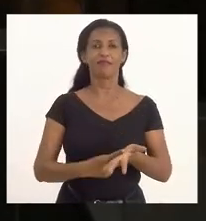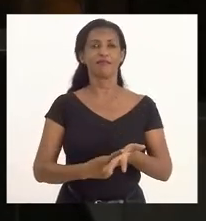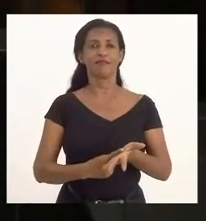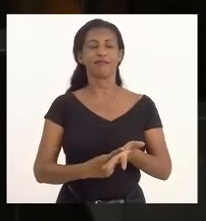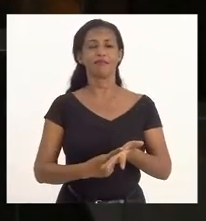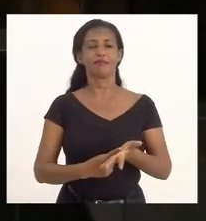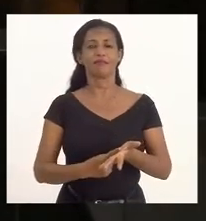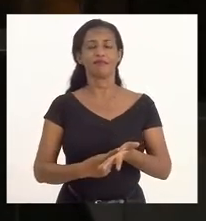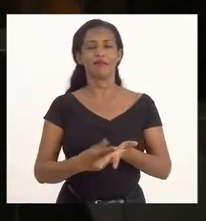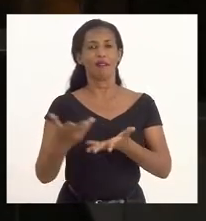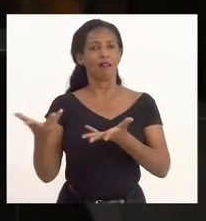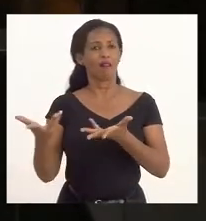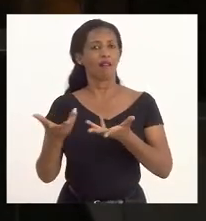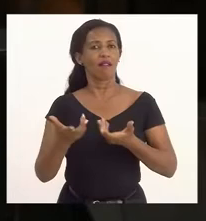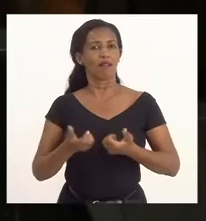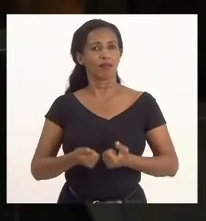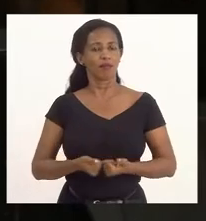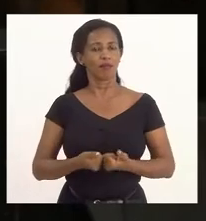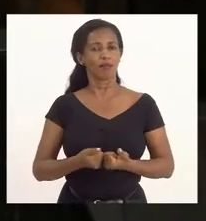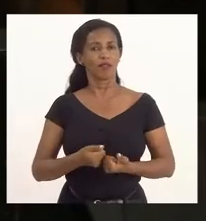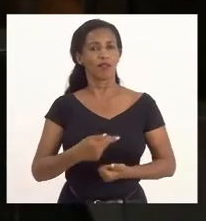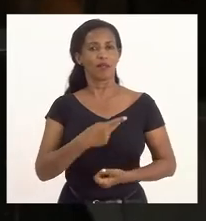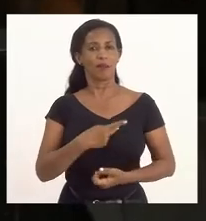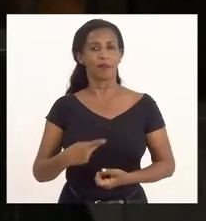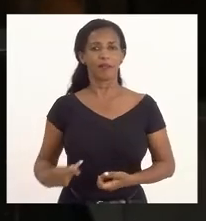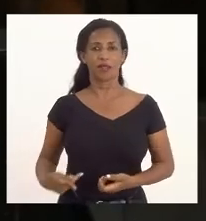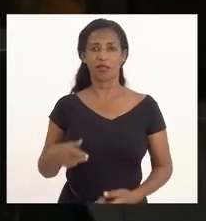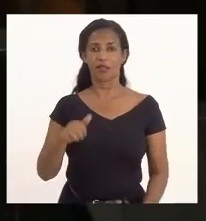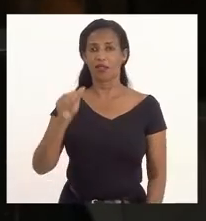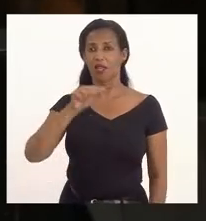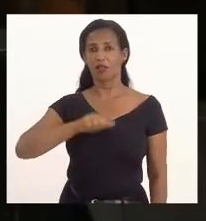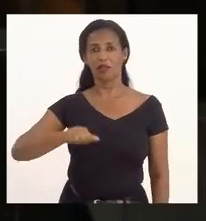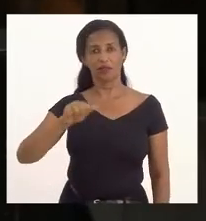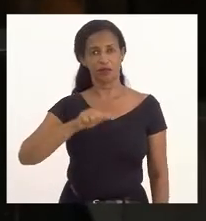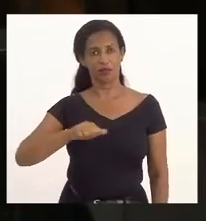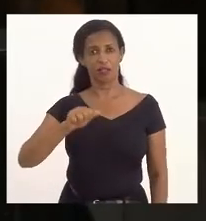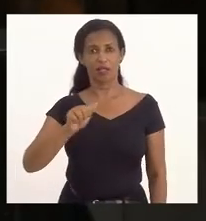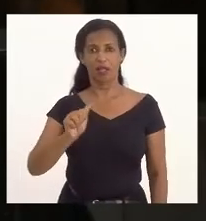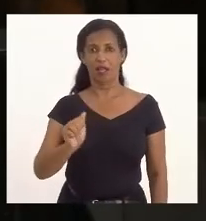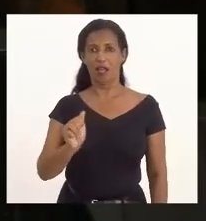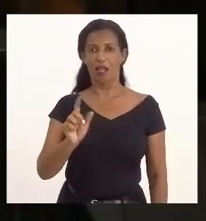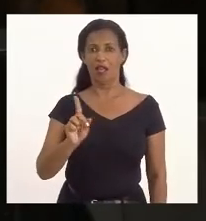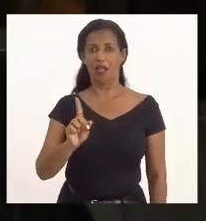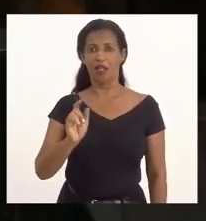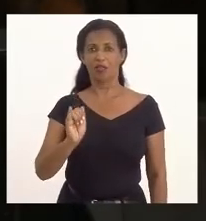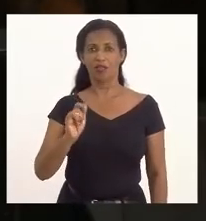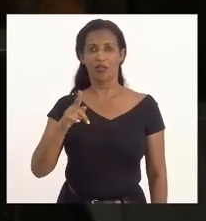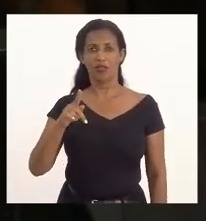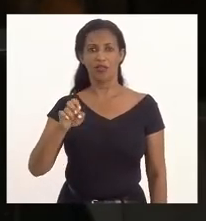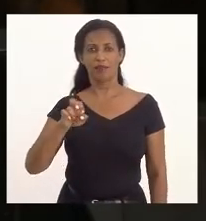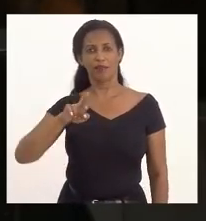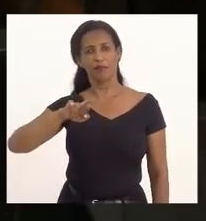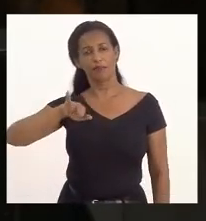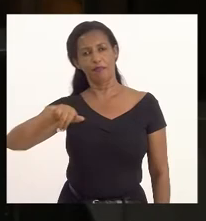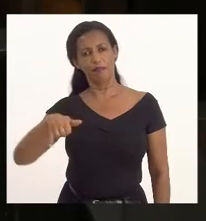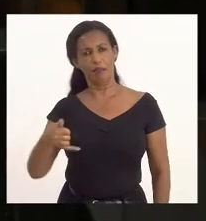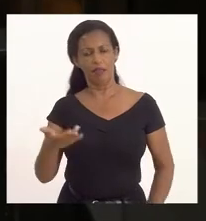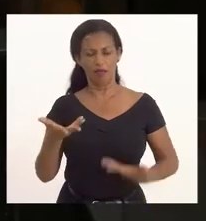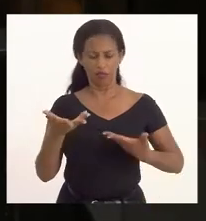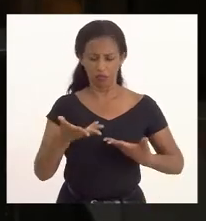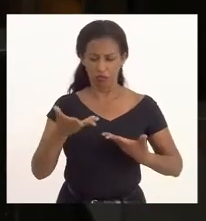a acolhida da presidente da ADPERJE, que nos fez a homenagem, nos fez o